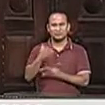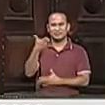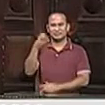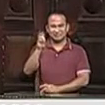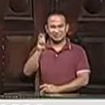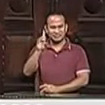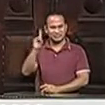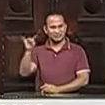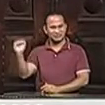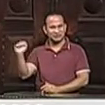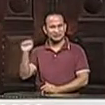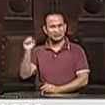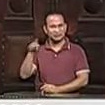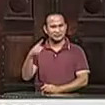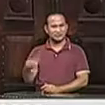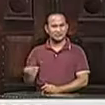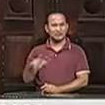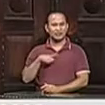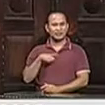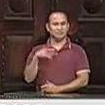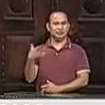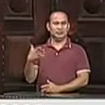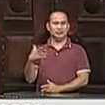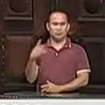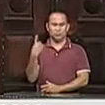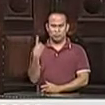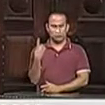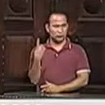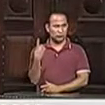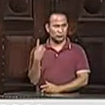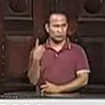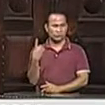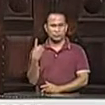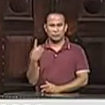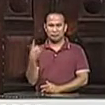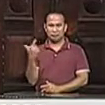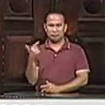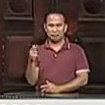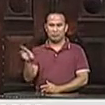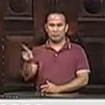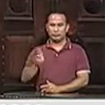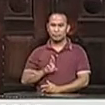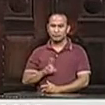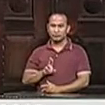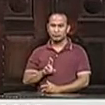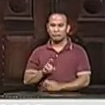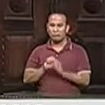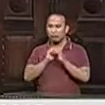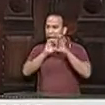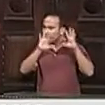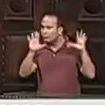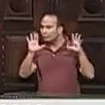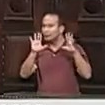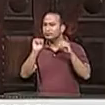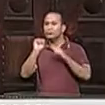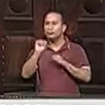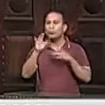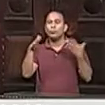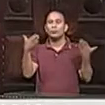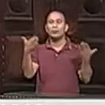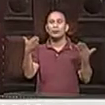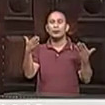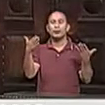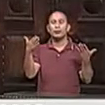expirados sem que haja nenhuma resposta, nenhuma clareza sobre qual vai